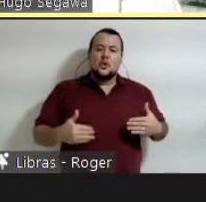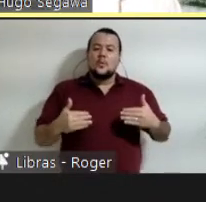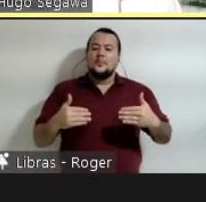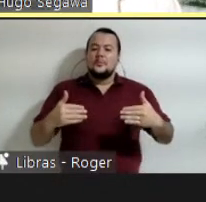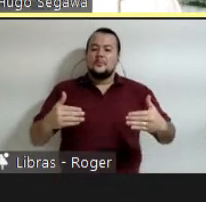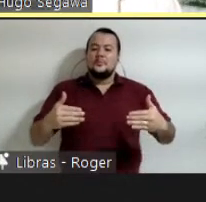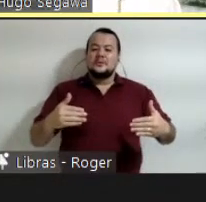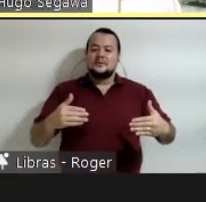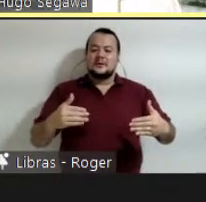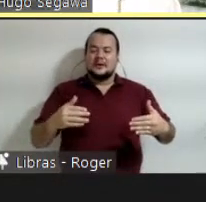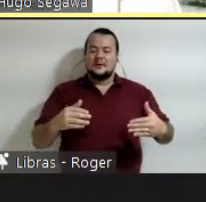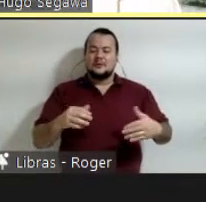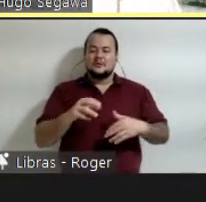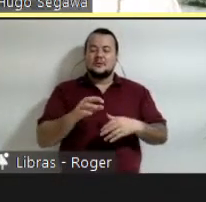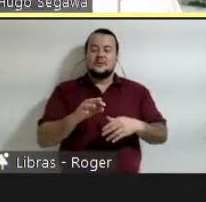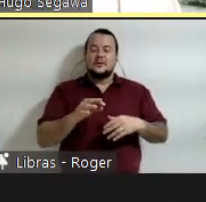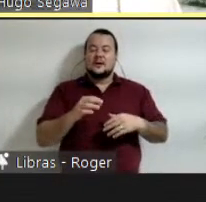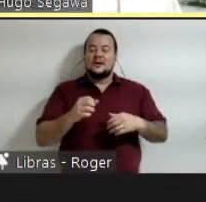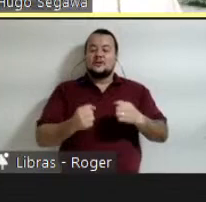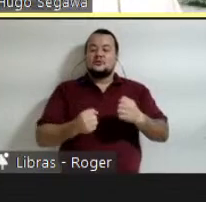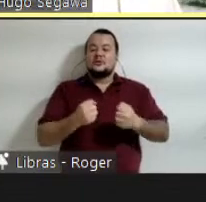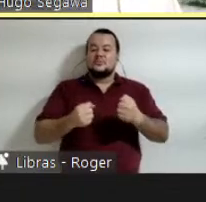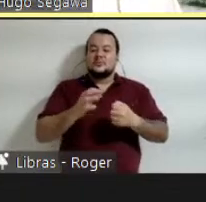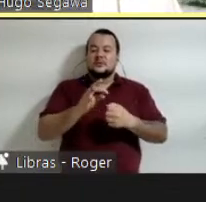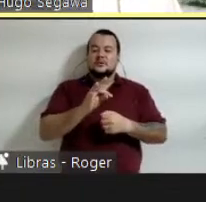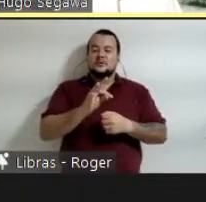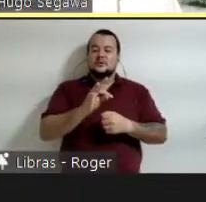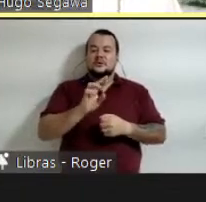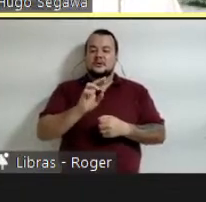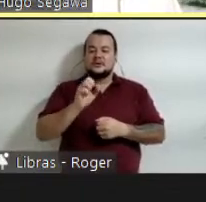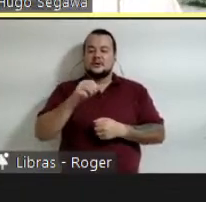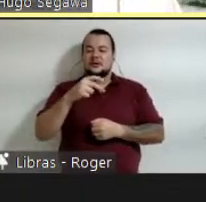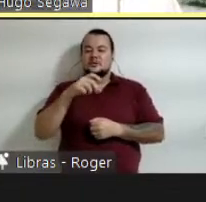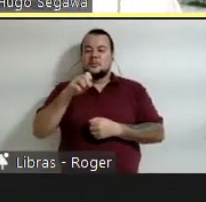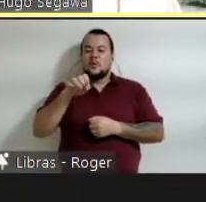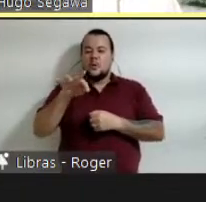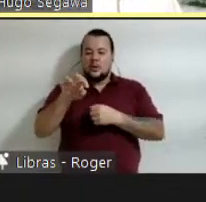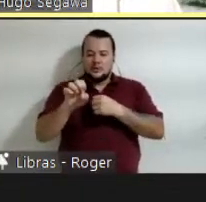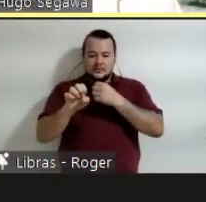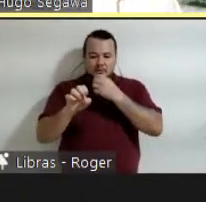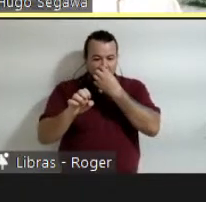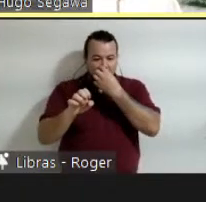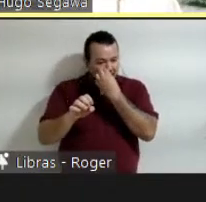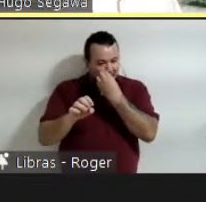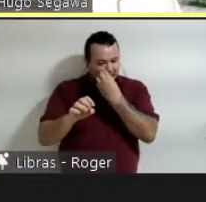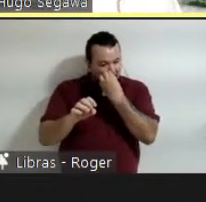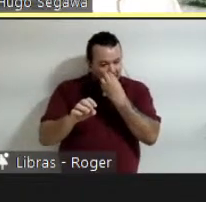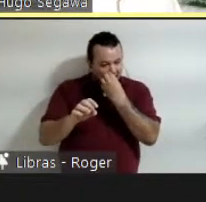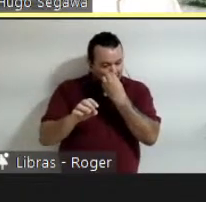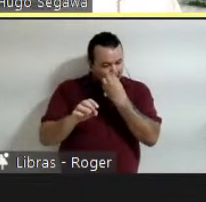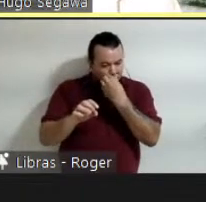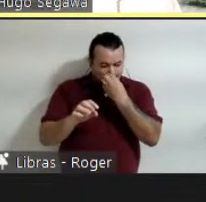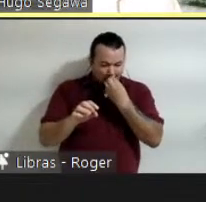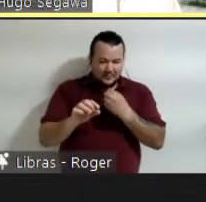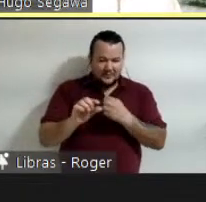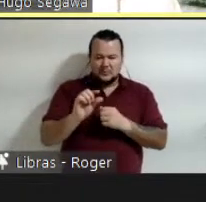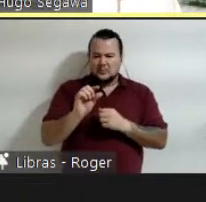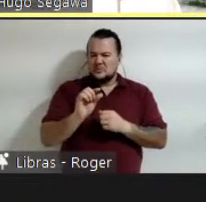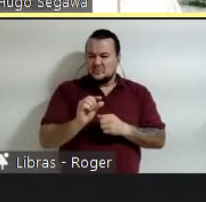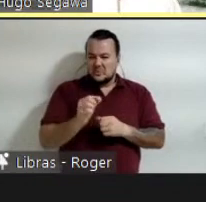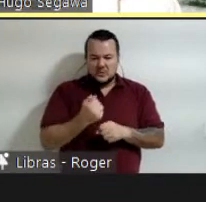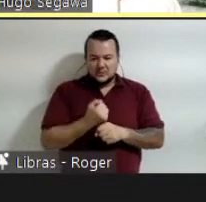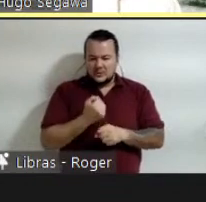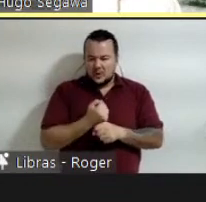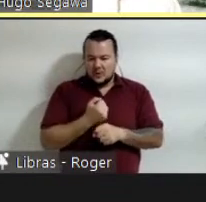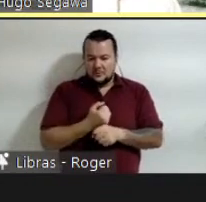interessante. Percorrendo nessas obras, é uma das poucas obras, para ser sincero, só encontrei até hoje